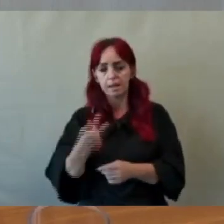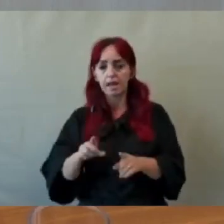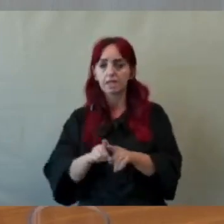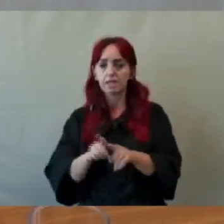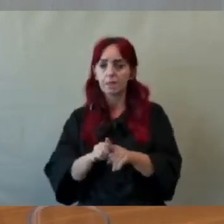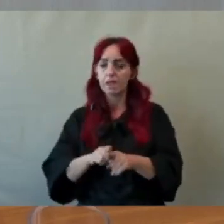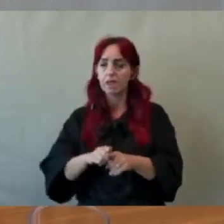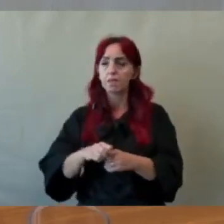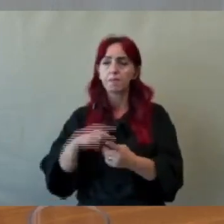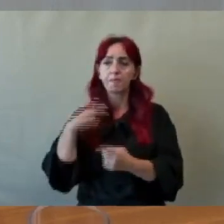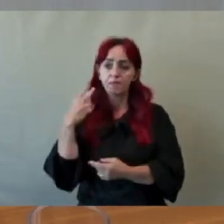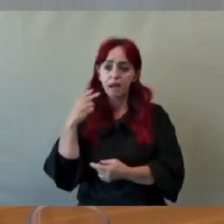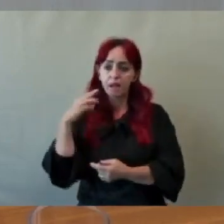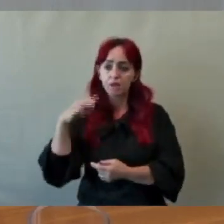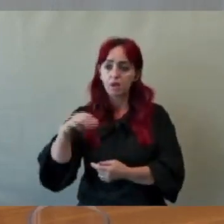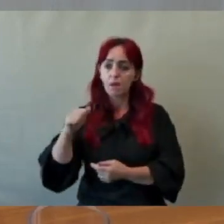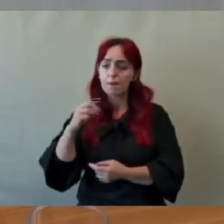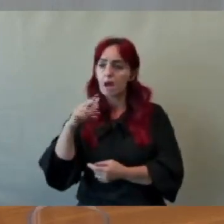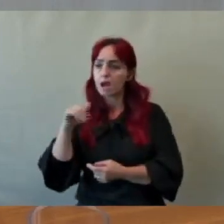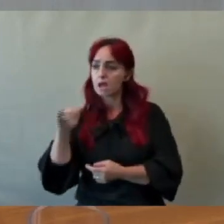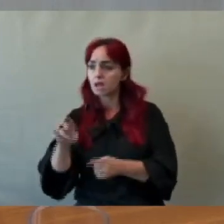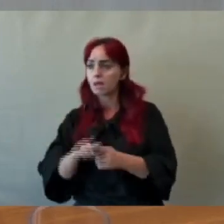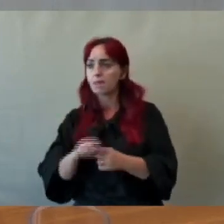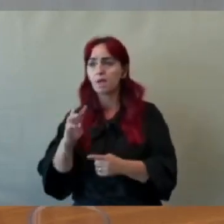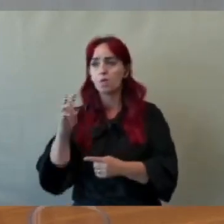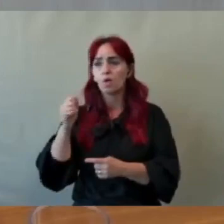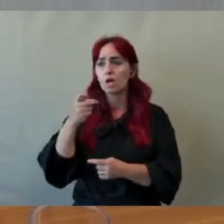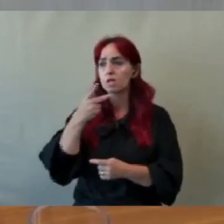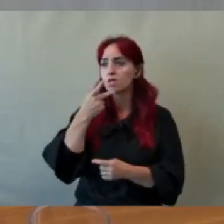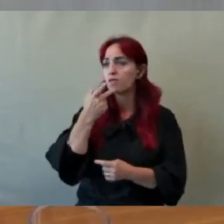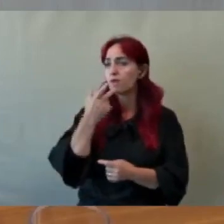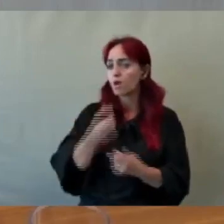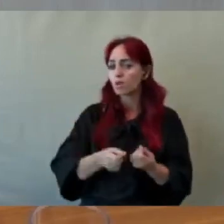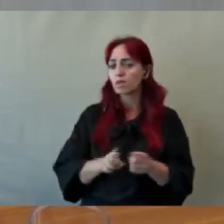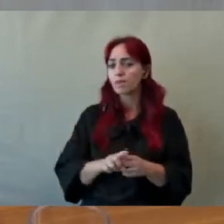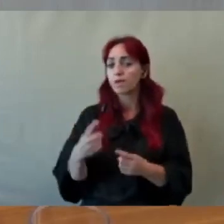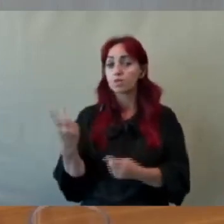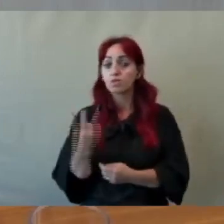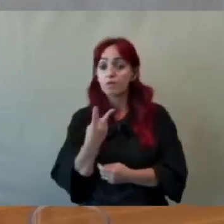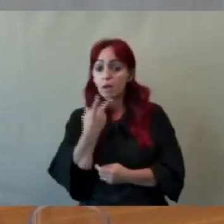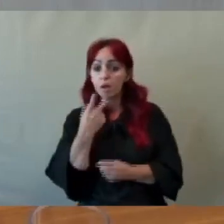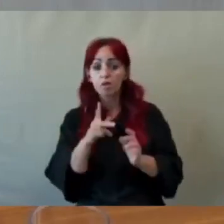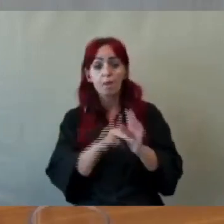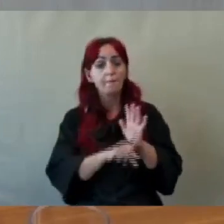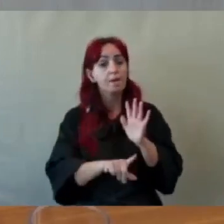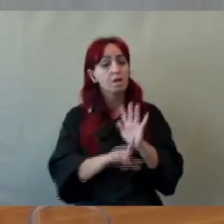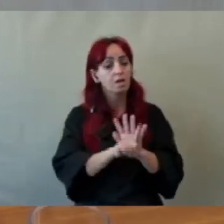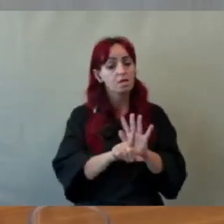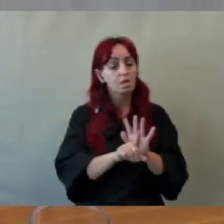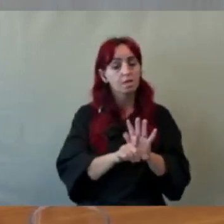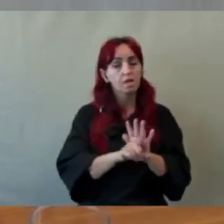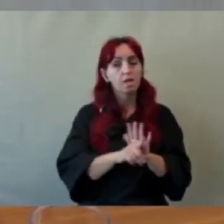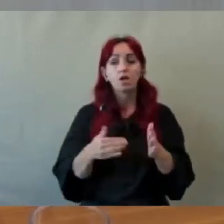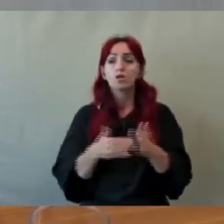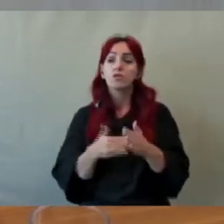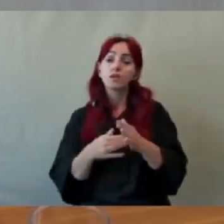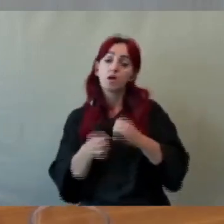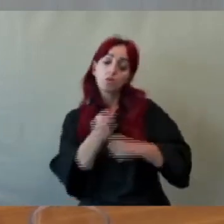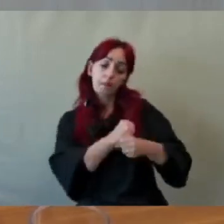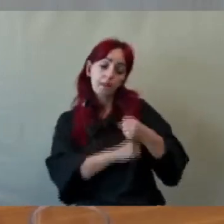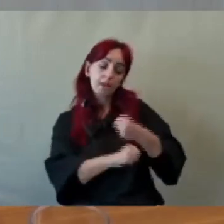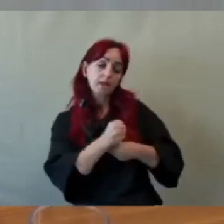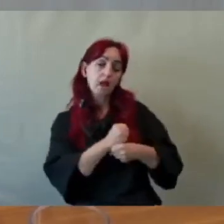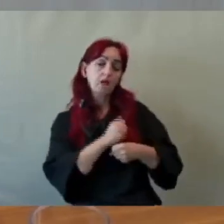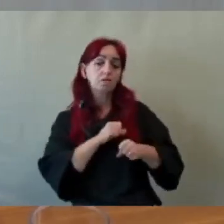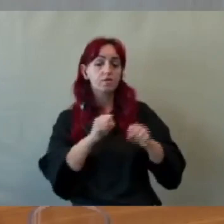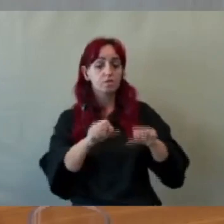né, quando ele fala do PL. A gente entende, estivemos no final do ano passado, em uma outra audiência pública aqui, mais específica